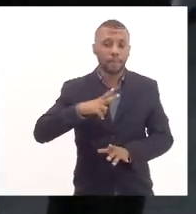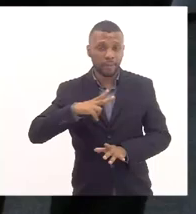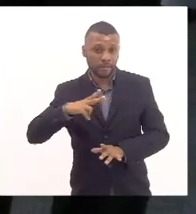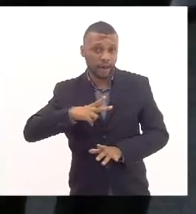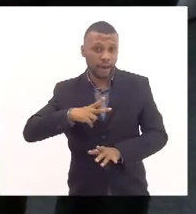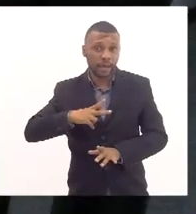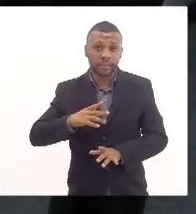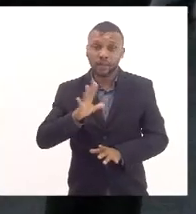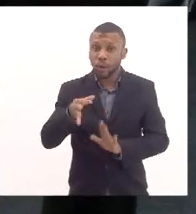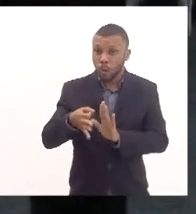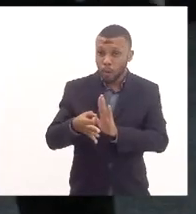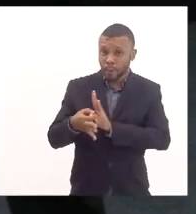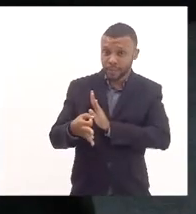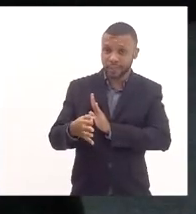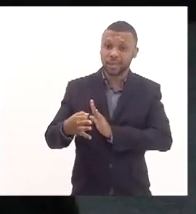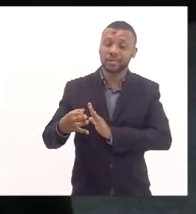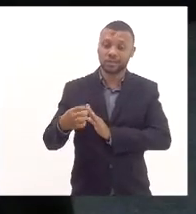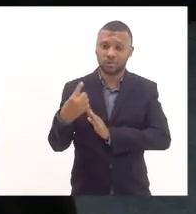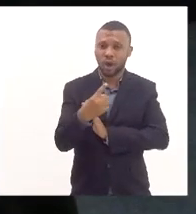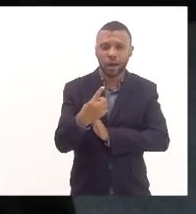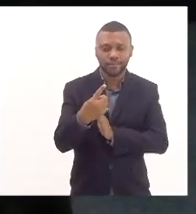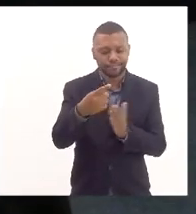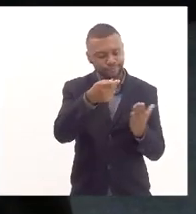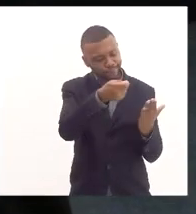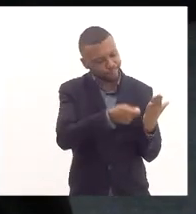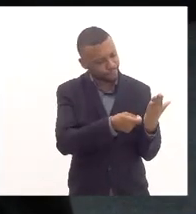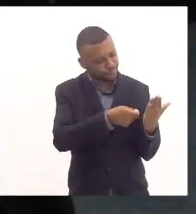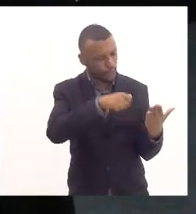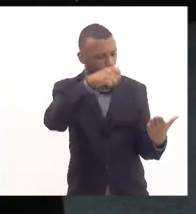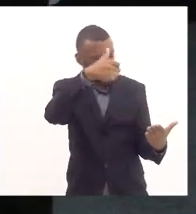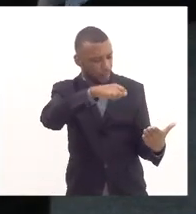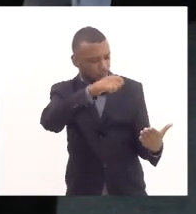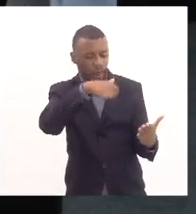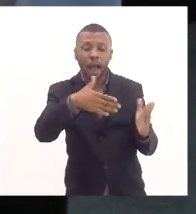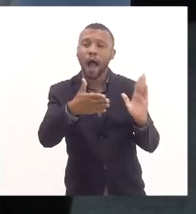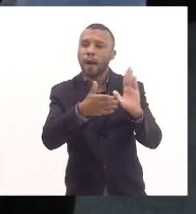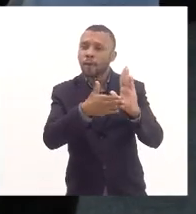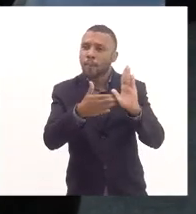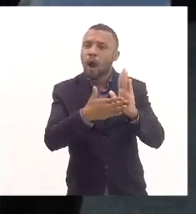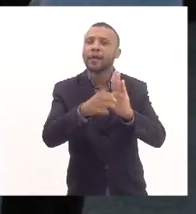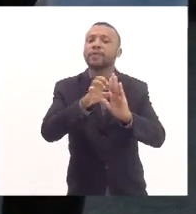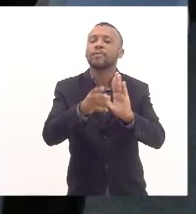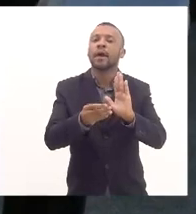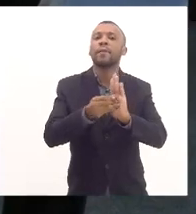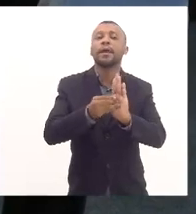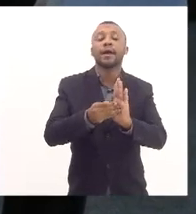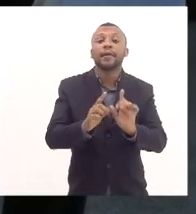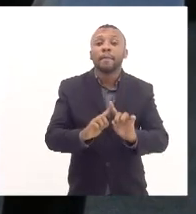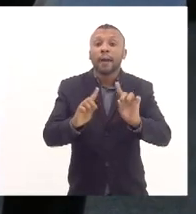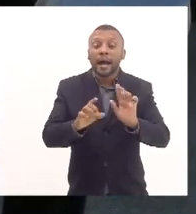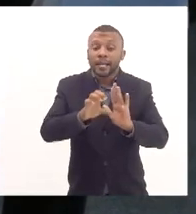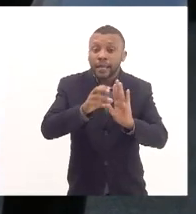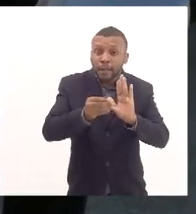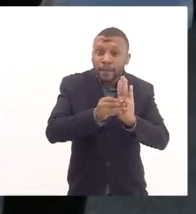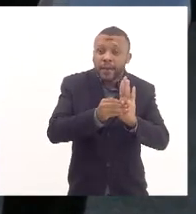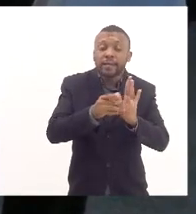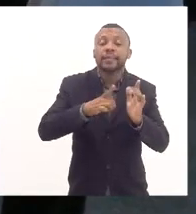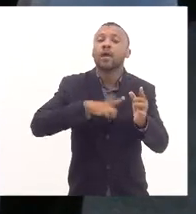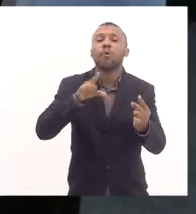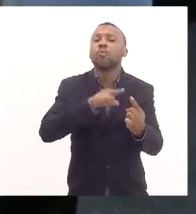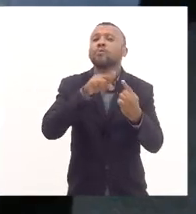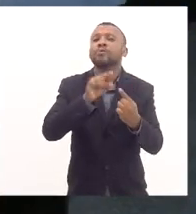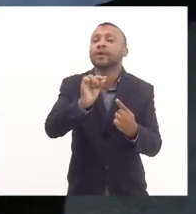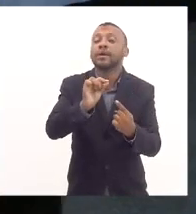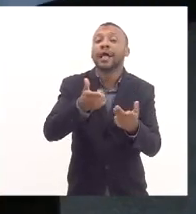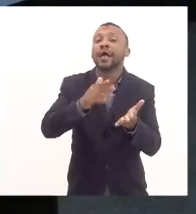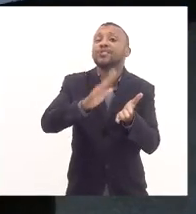parecer nosso analisando a emenda houve a proposta de uma emenda mas a emenda Na verdade